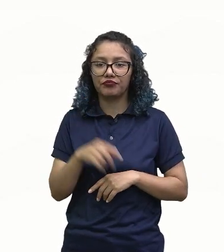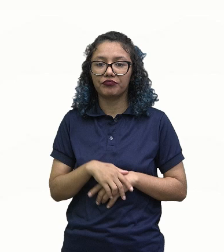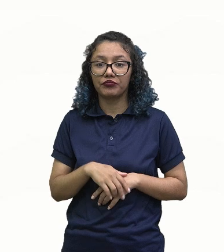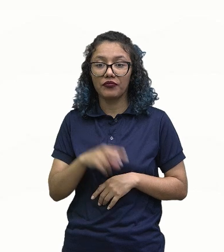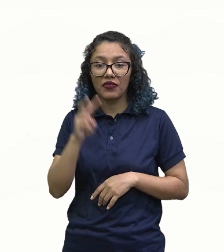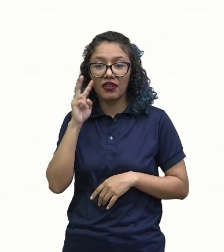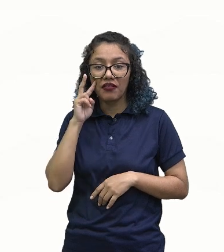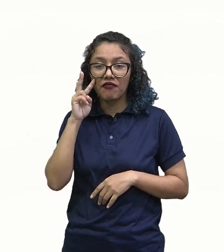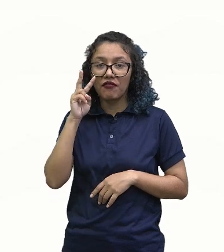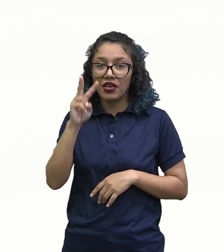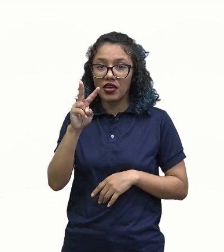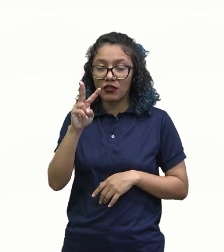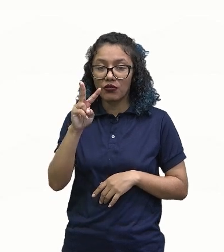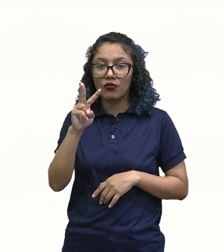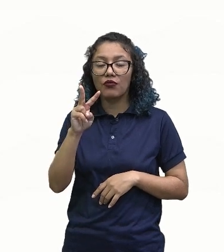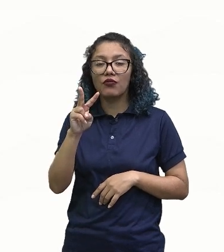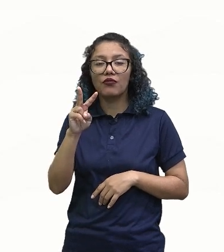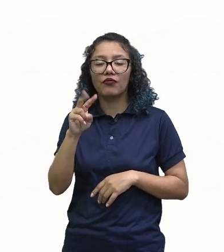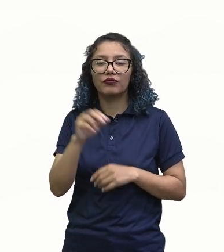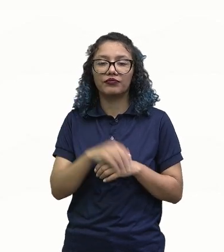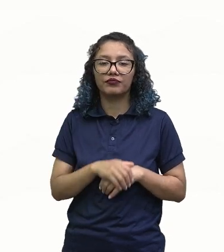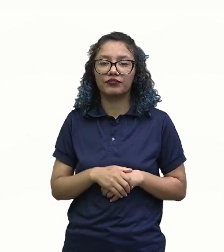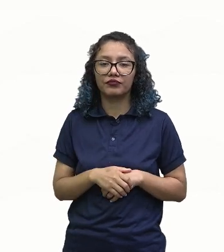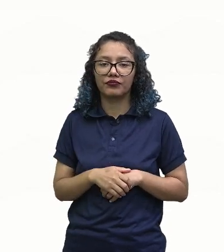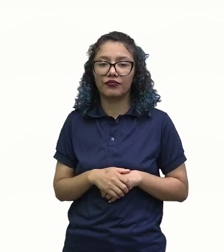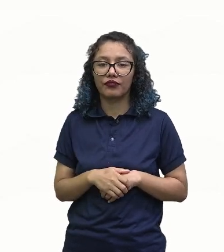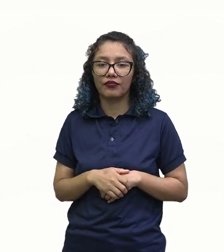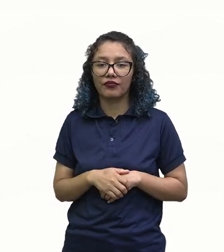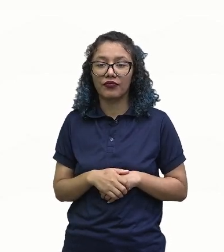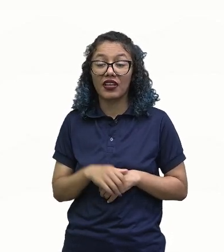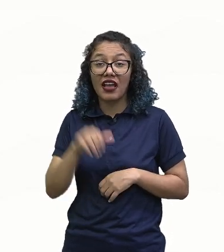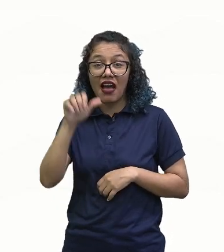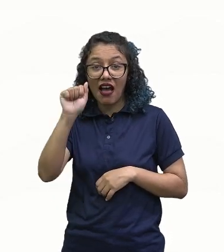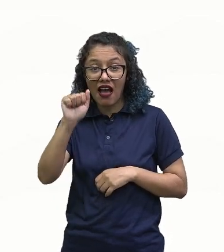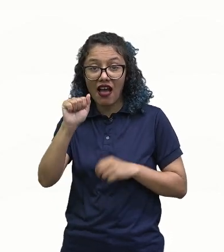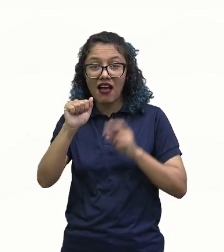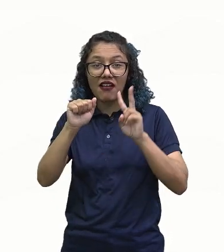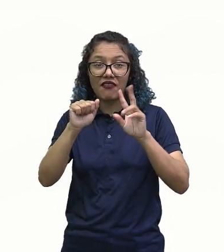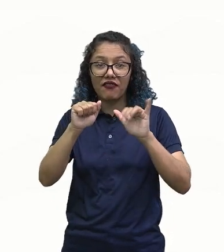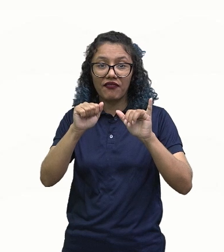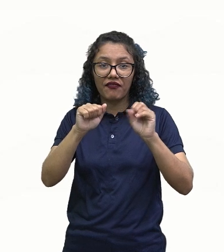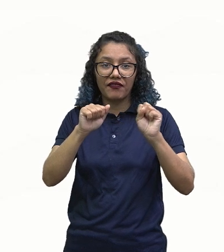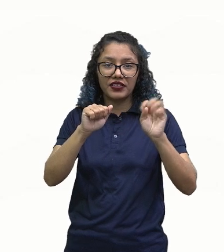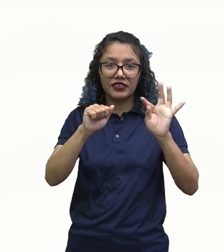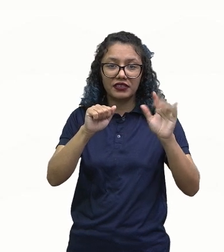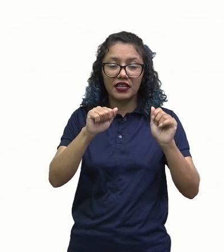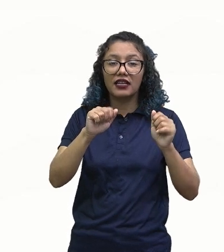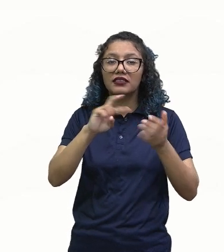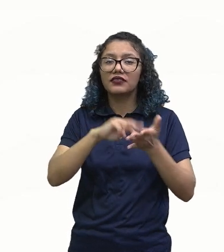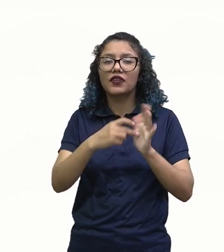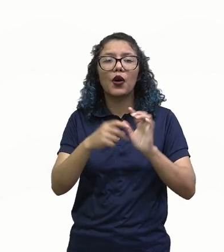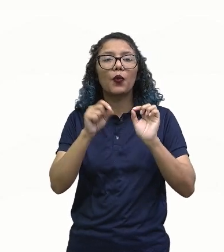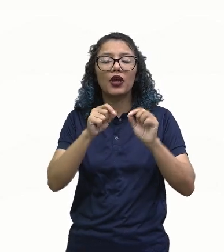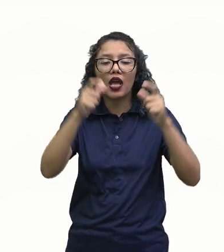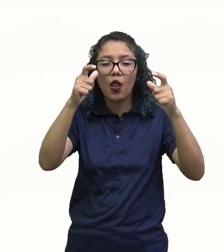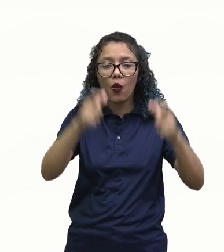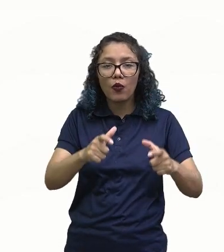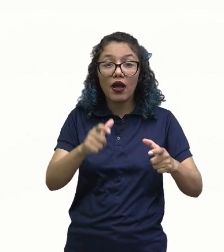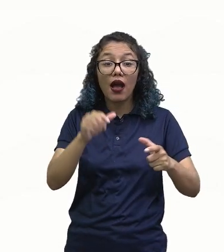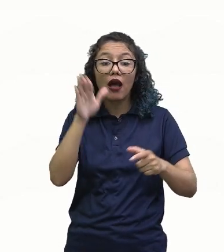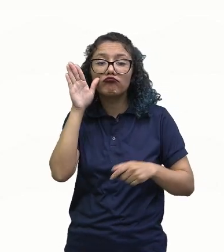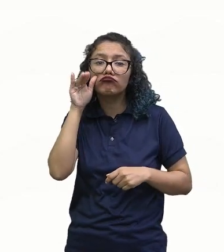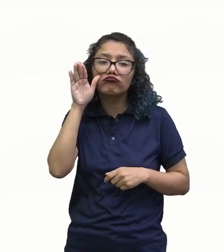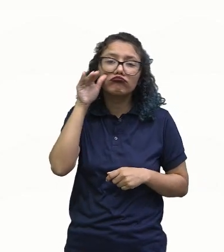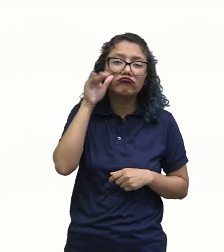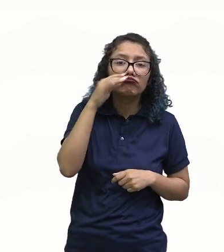à vista. Então, a pessoa está só observando o lugar, está olhando, está vendo, está